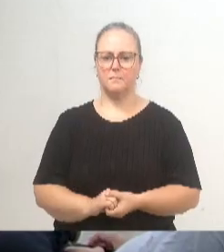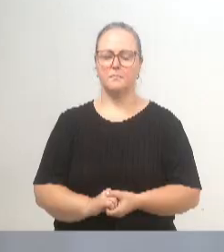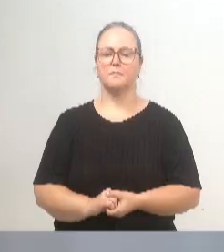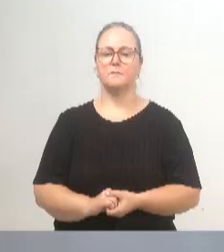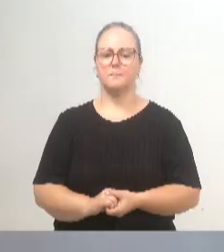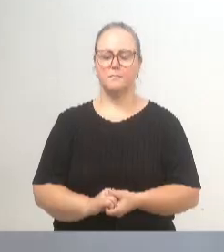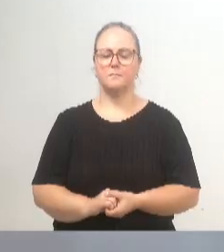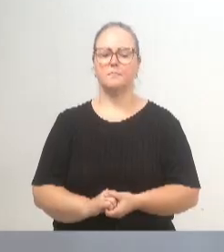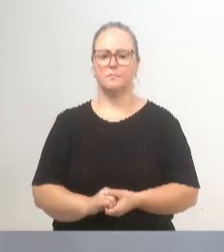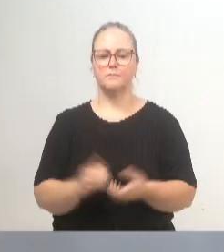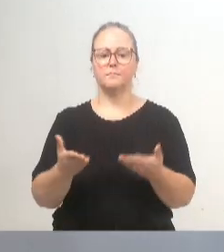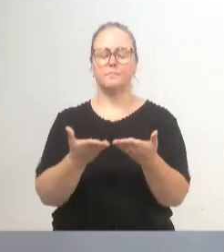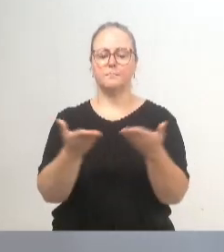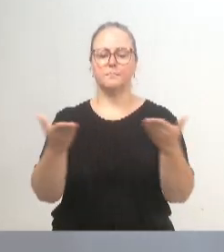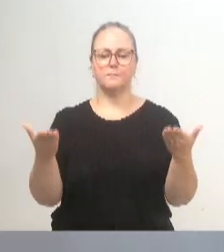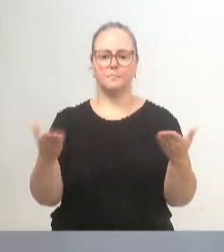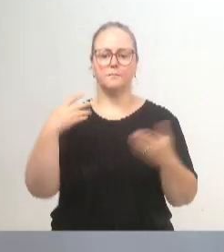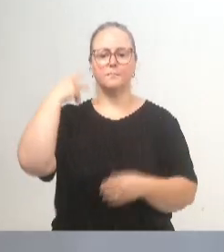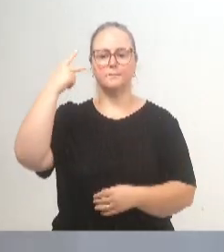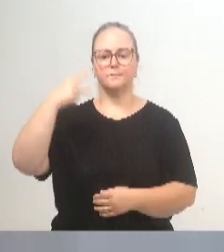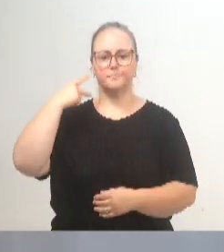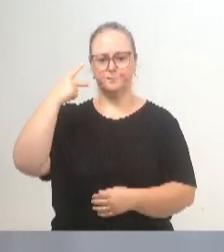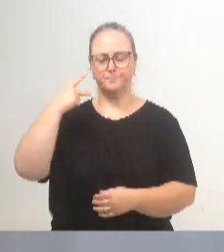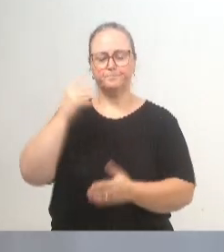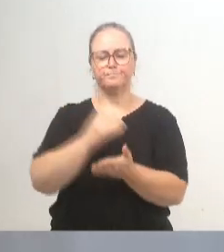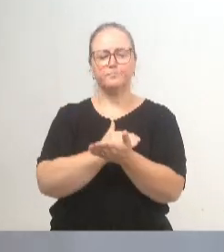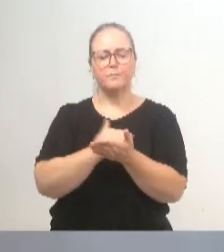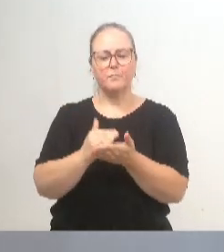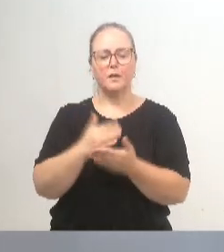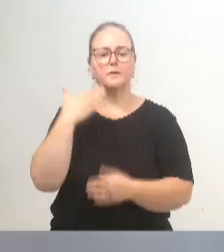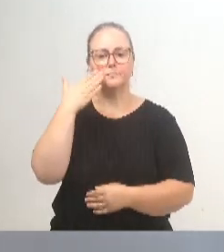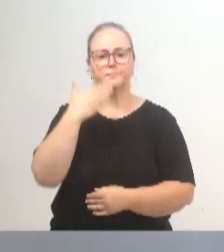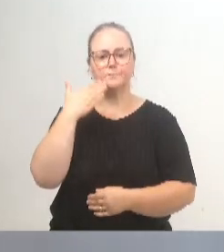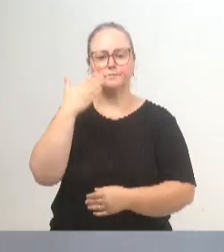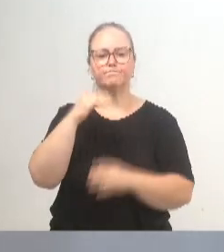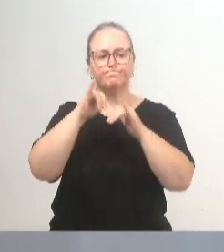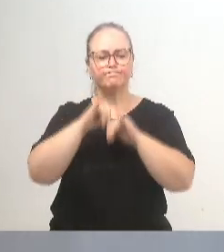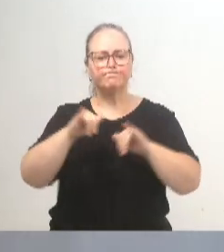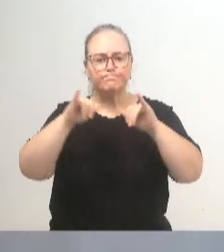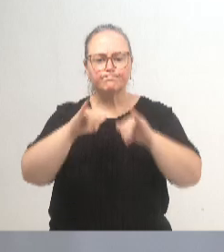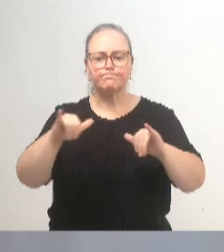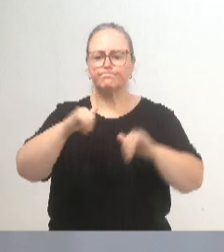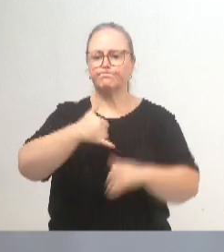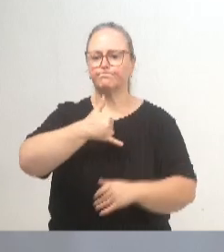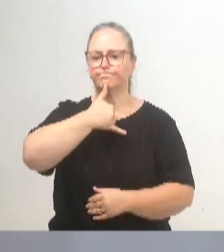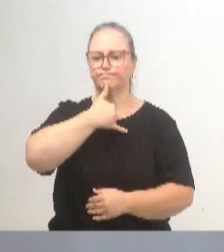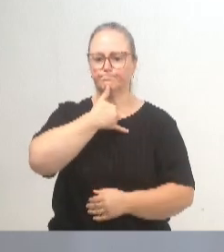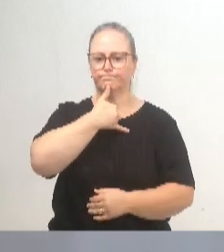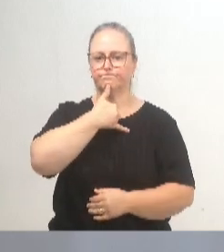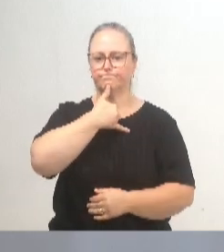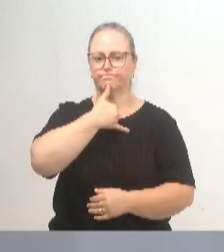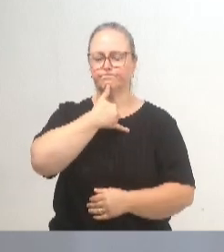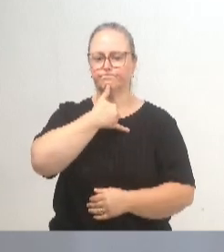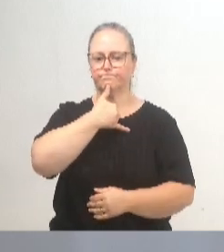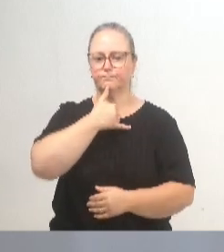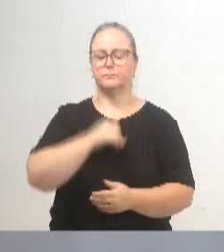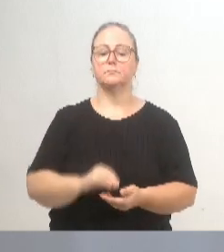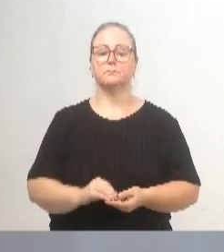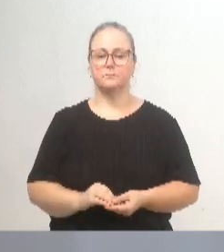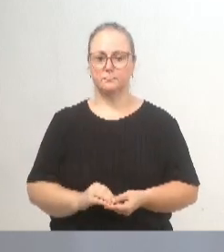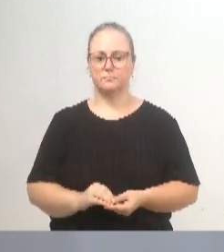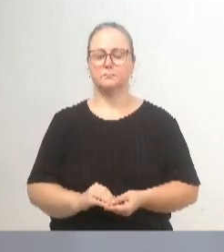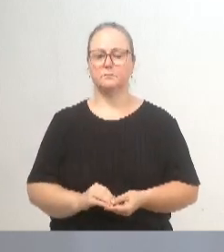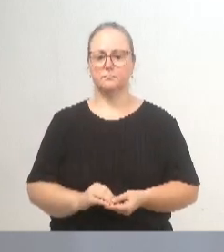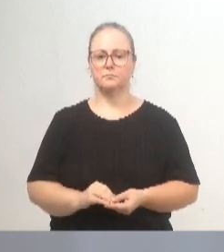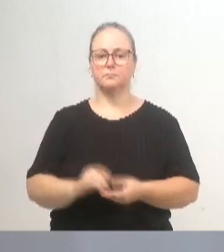Senhoras e senhores vereadores, eu inicio a minha fala hoje com uma notícia muito triste. A América Latina, não só a